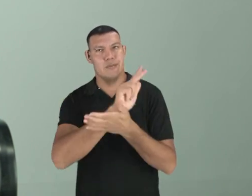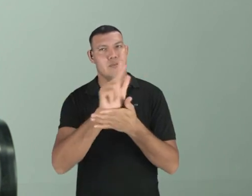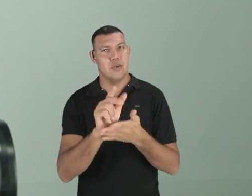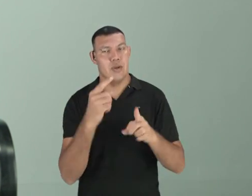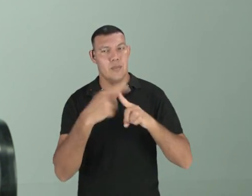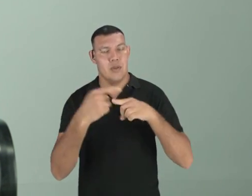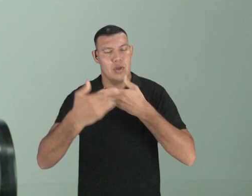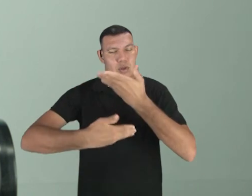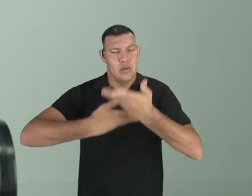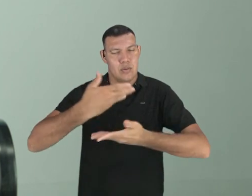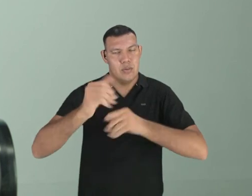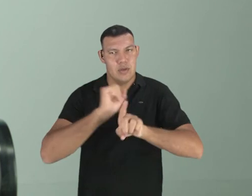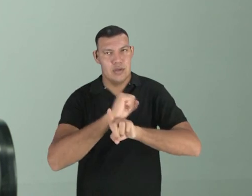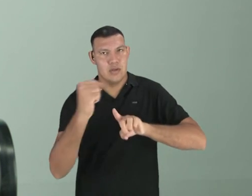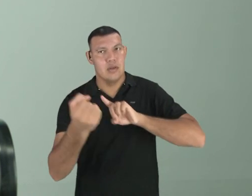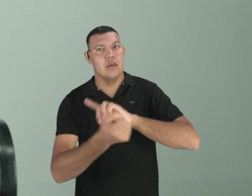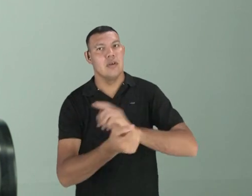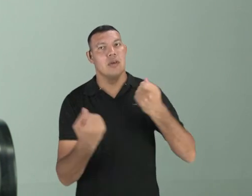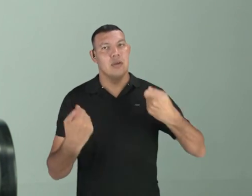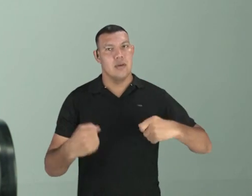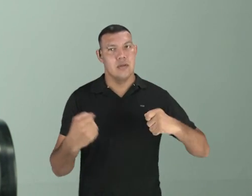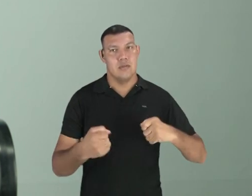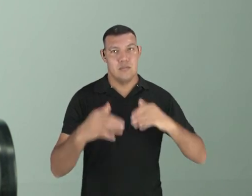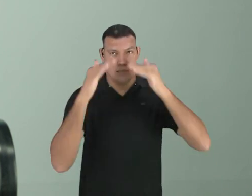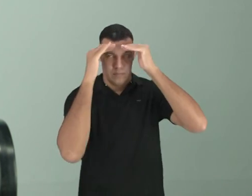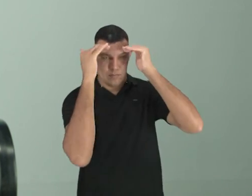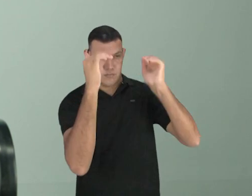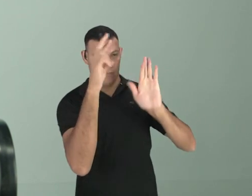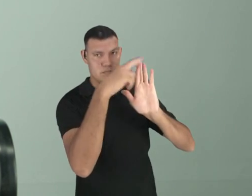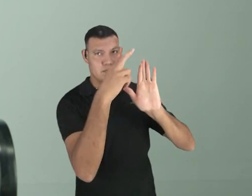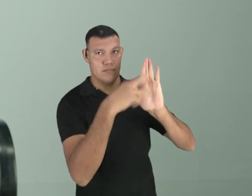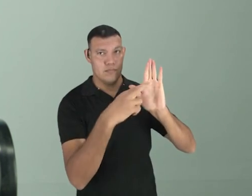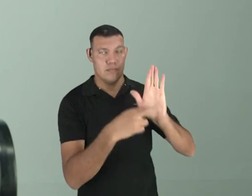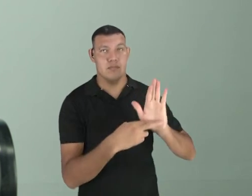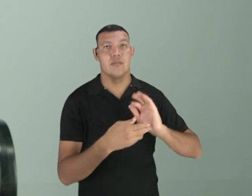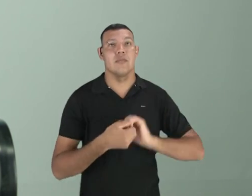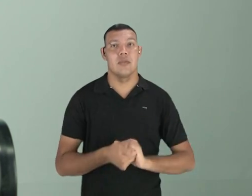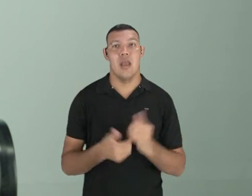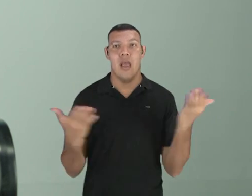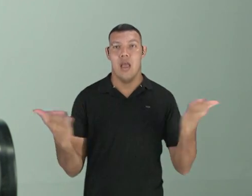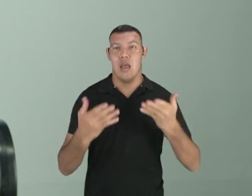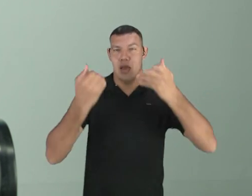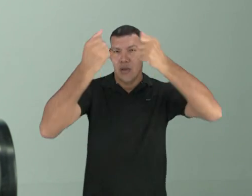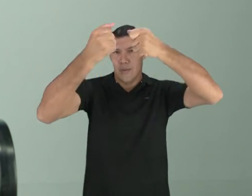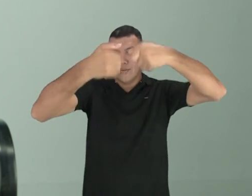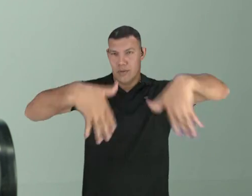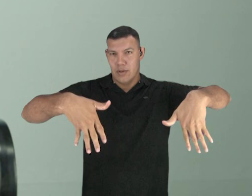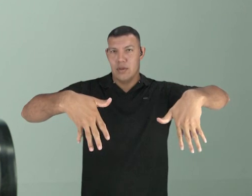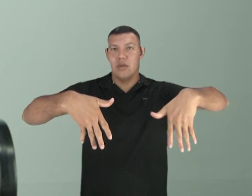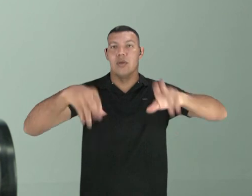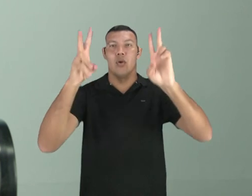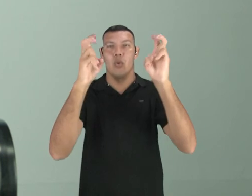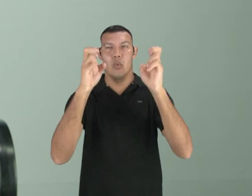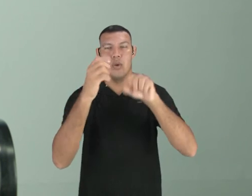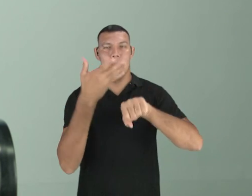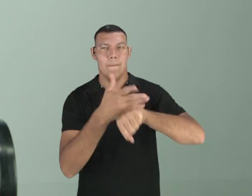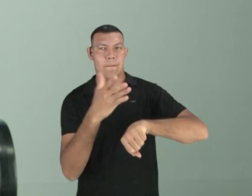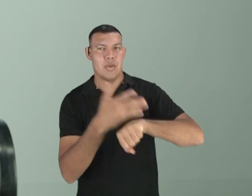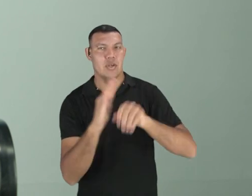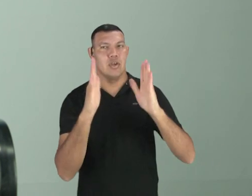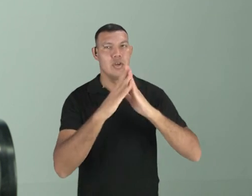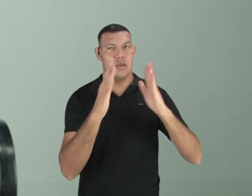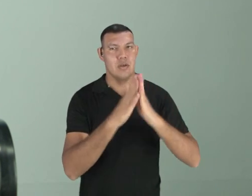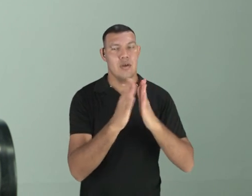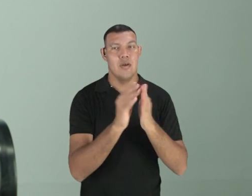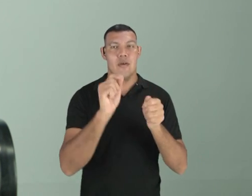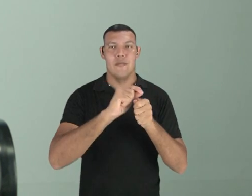em sociedade e temos que seguir algumas regras. Bom, agora que nós já abordamos o tema, treine sua casa,